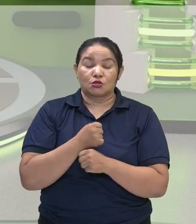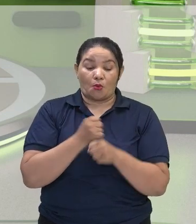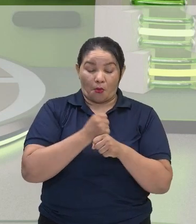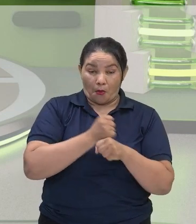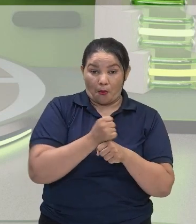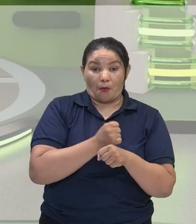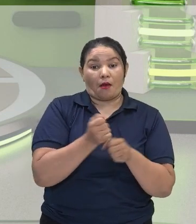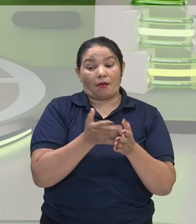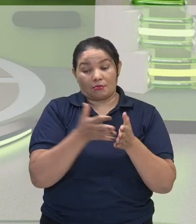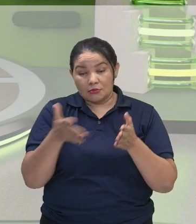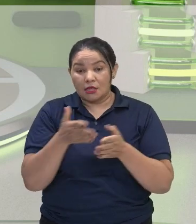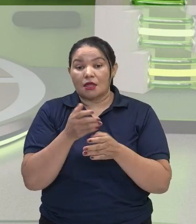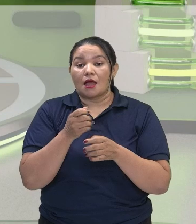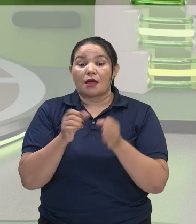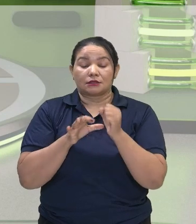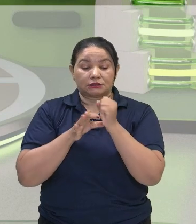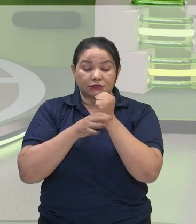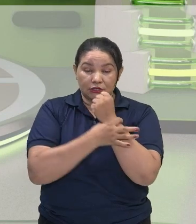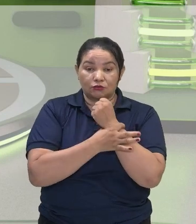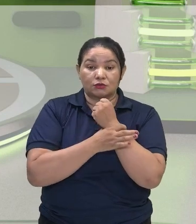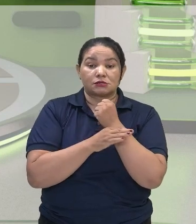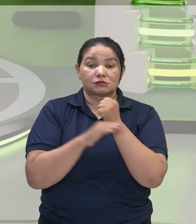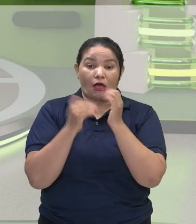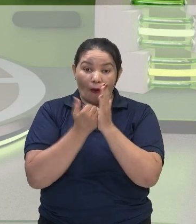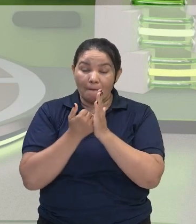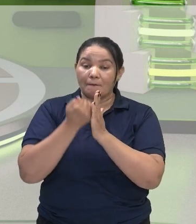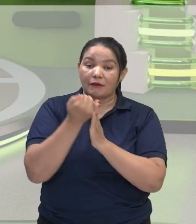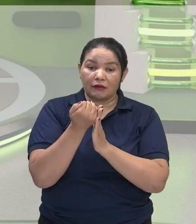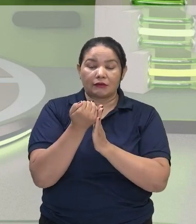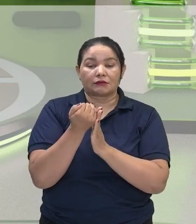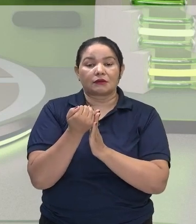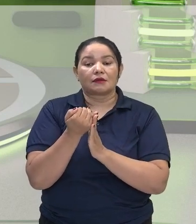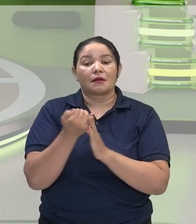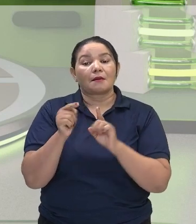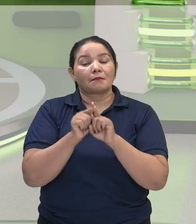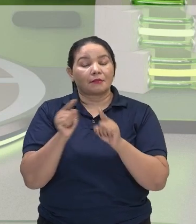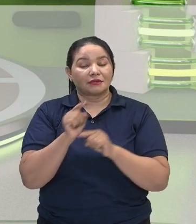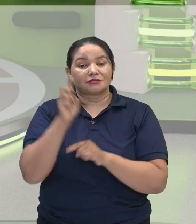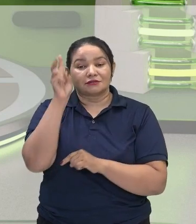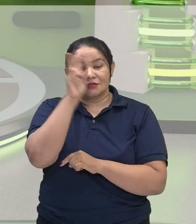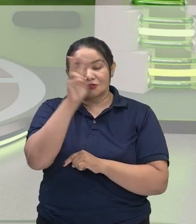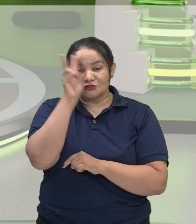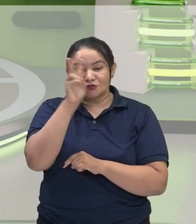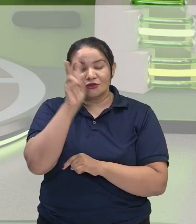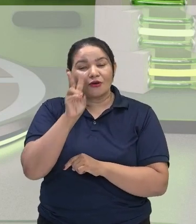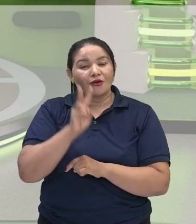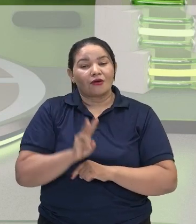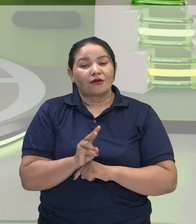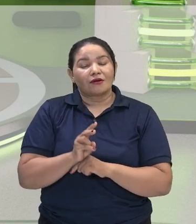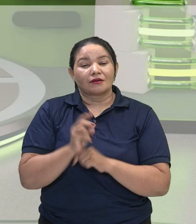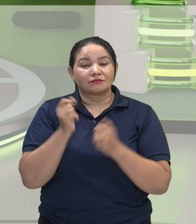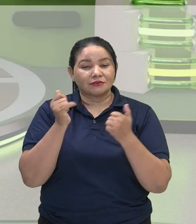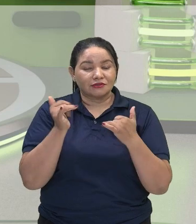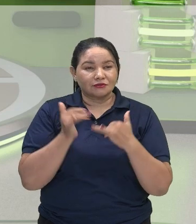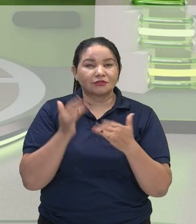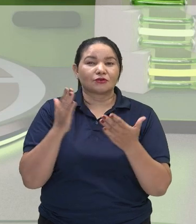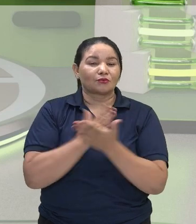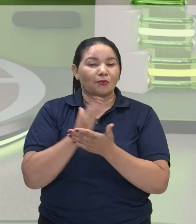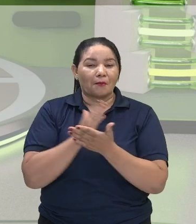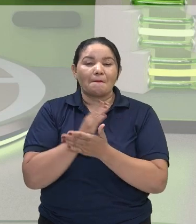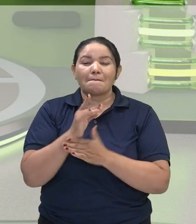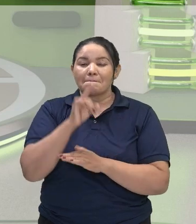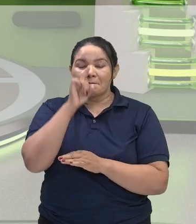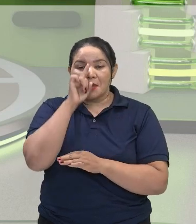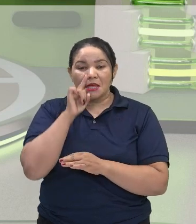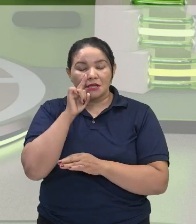essa segurança vai aumentando. Mas a gente viu que a história ensinou para a gente, né, que pode sim ser um pouco perigoso. A